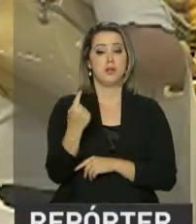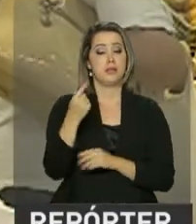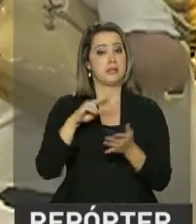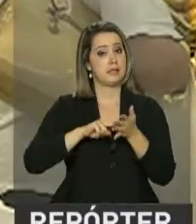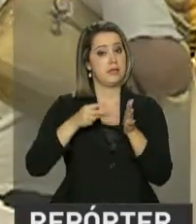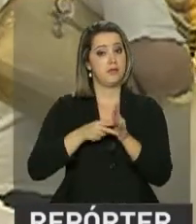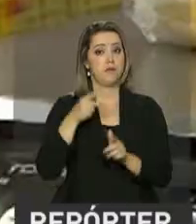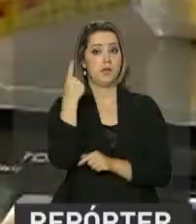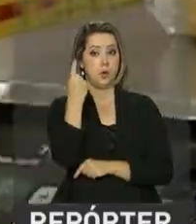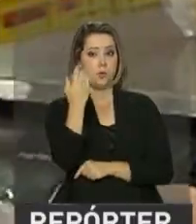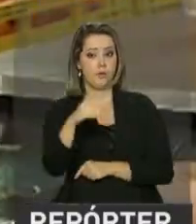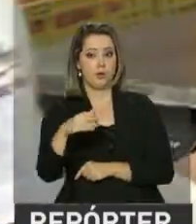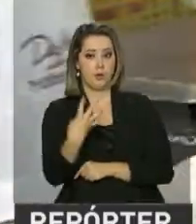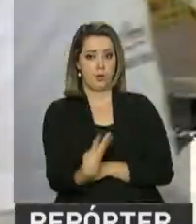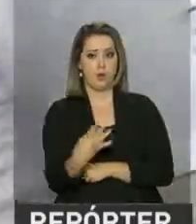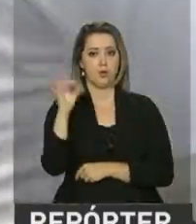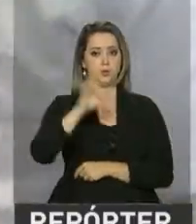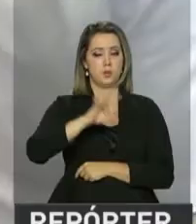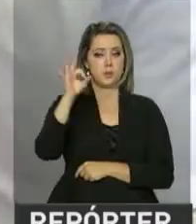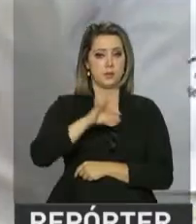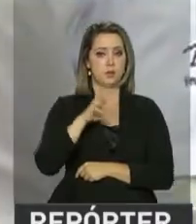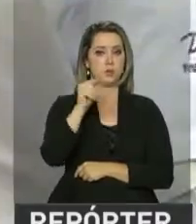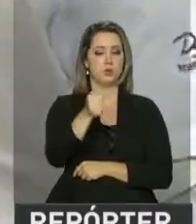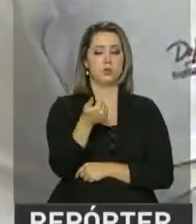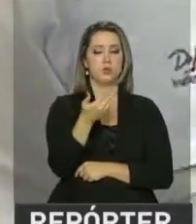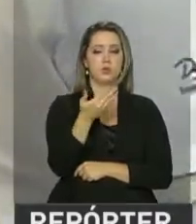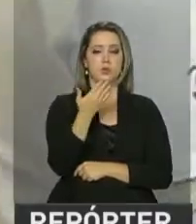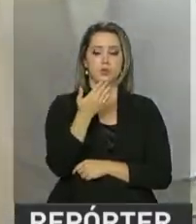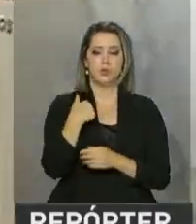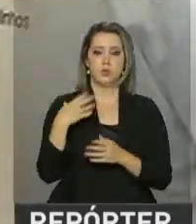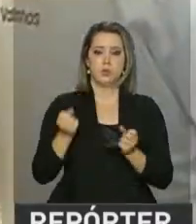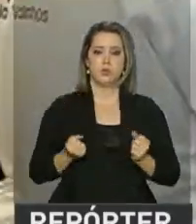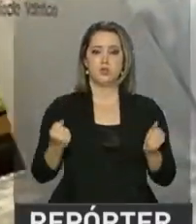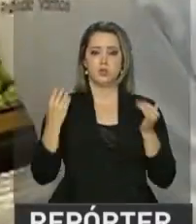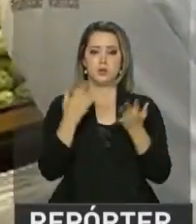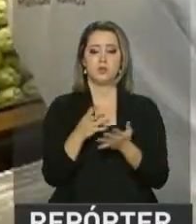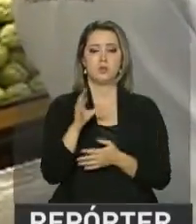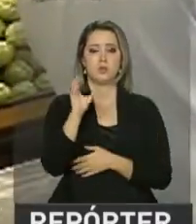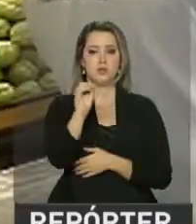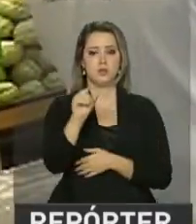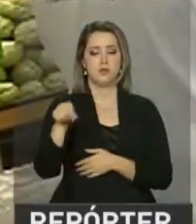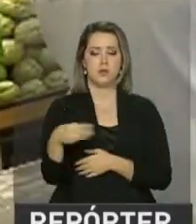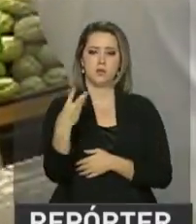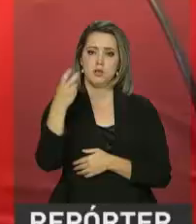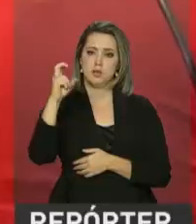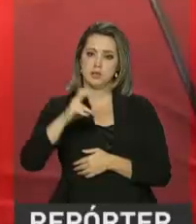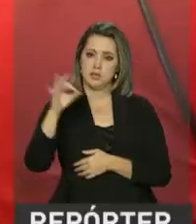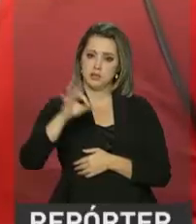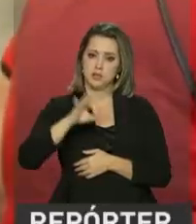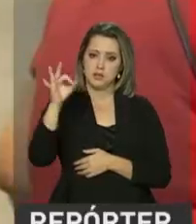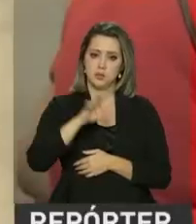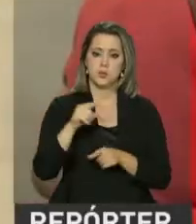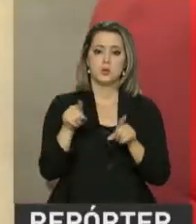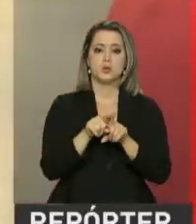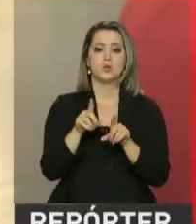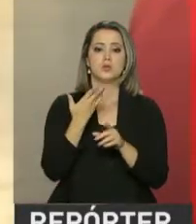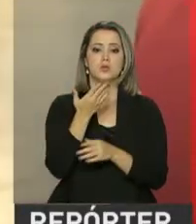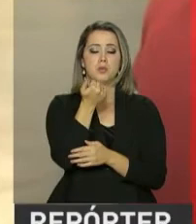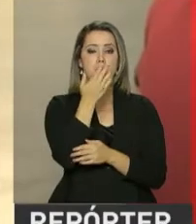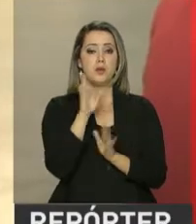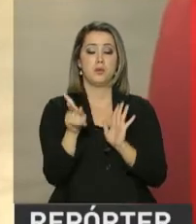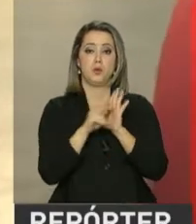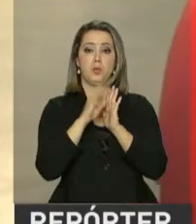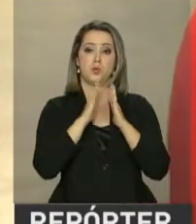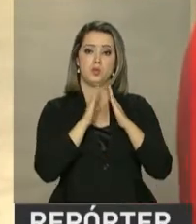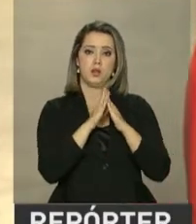das famílias registrou queda de 0,35 por cento puxada pelos alimentos para consumo em casa o que manteve os